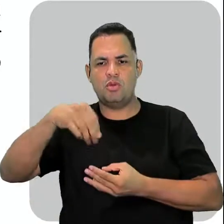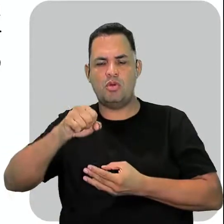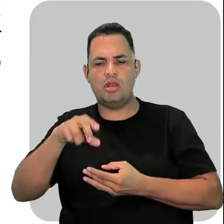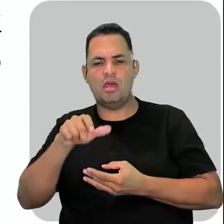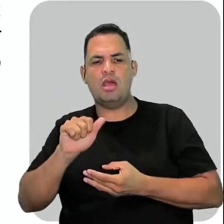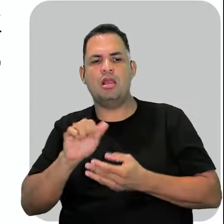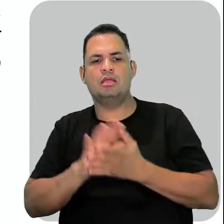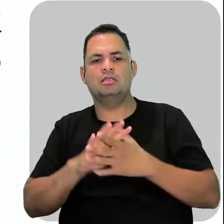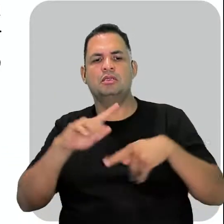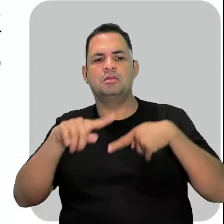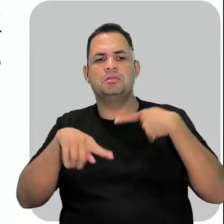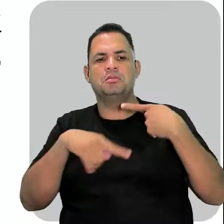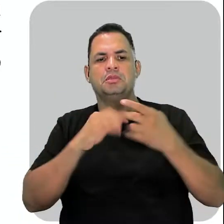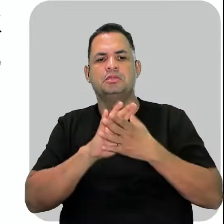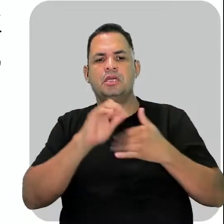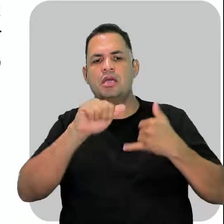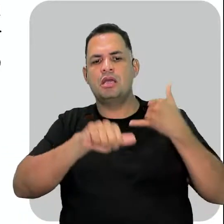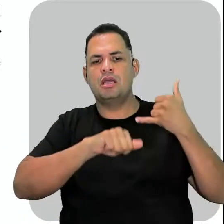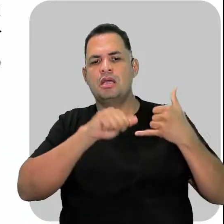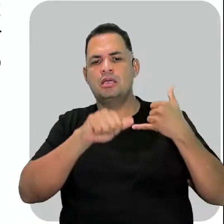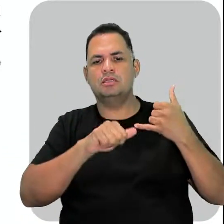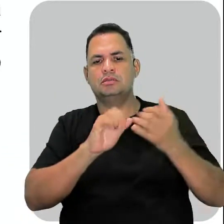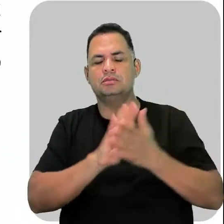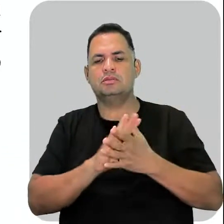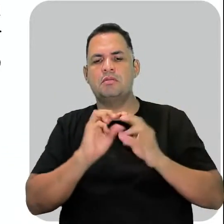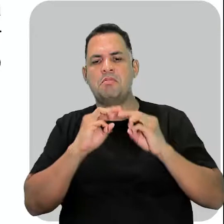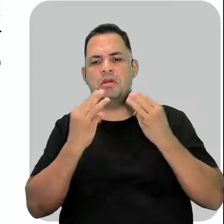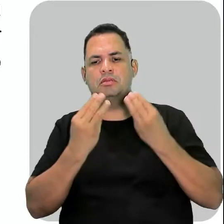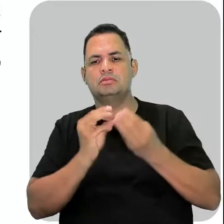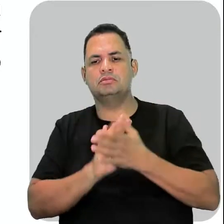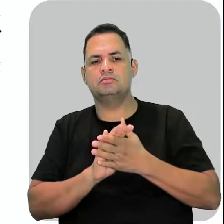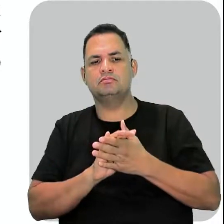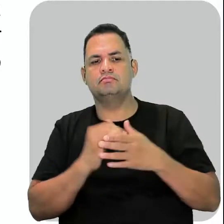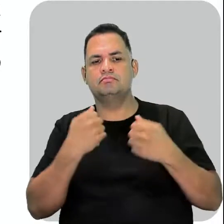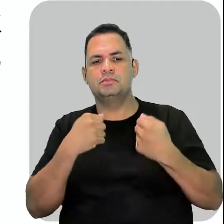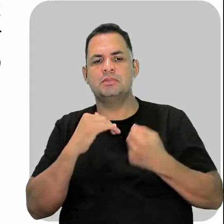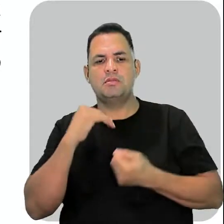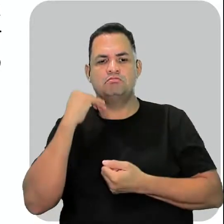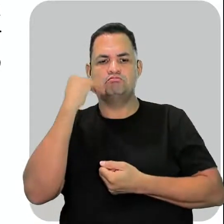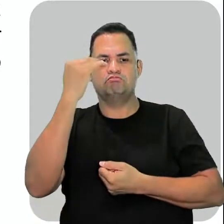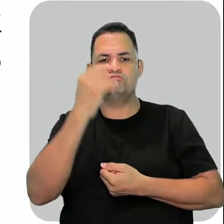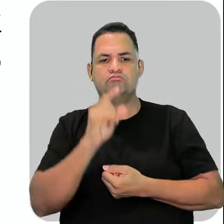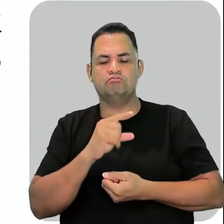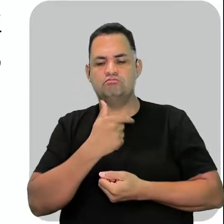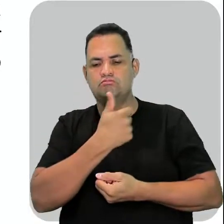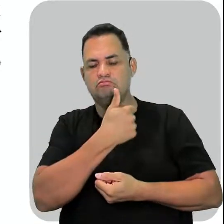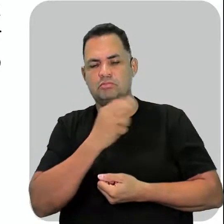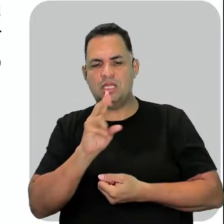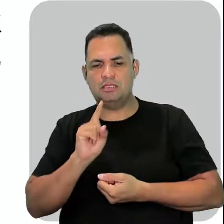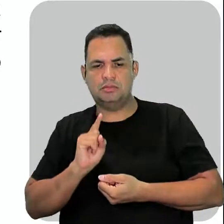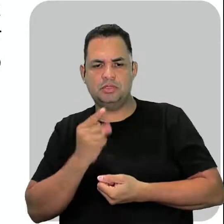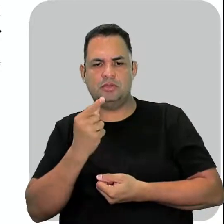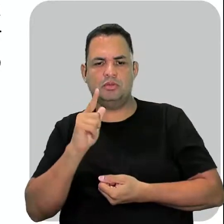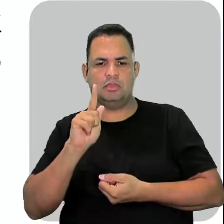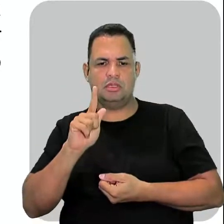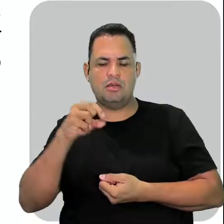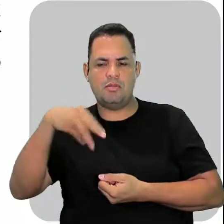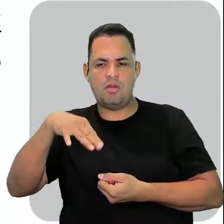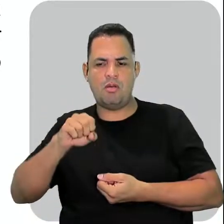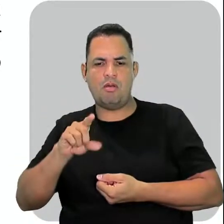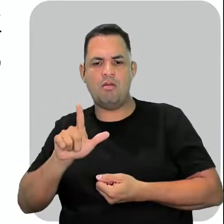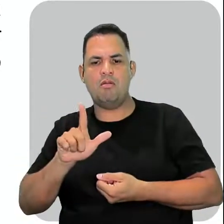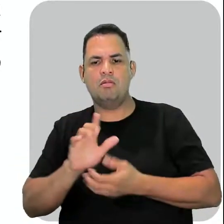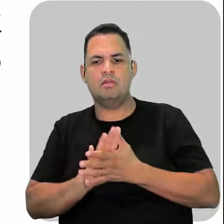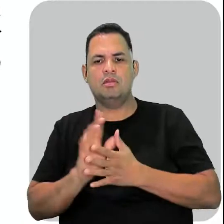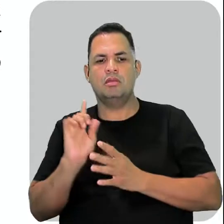a reação de polimerização, essa massa molar ela deve ser superior a 10.000 gramas por